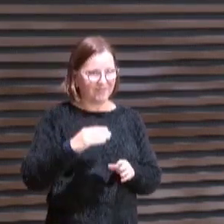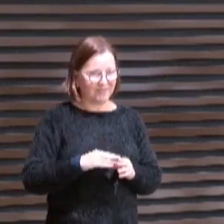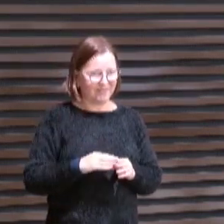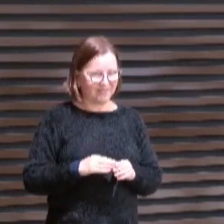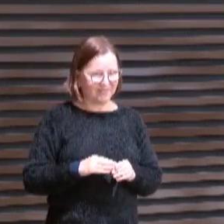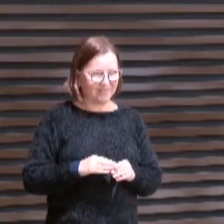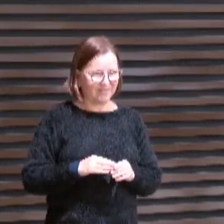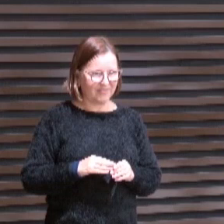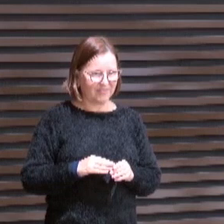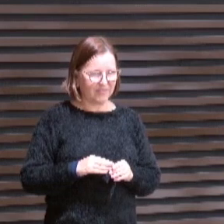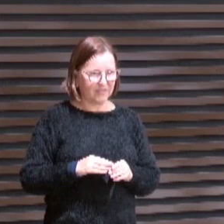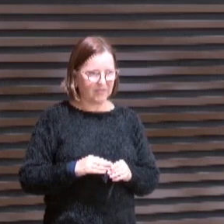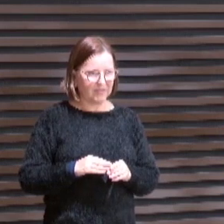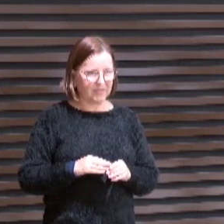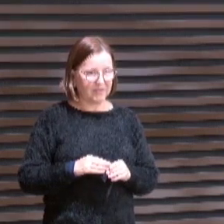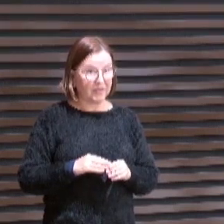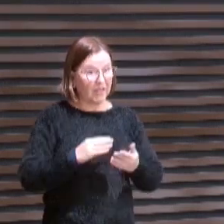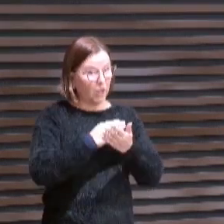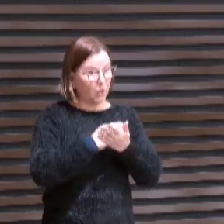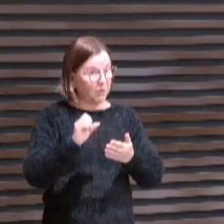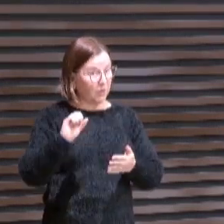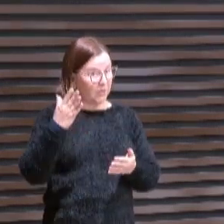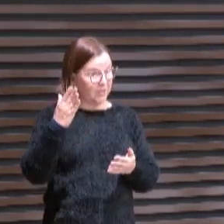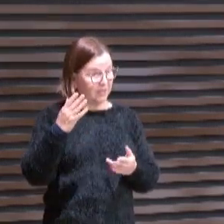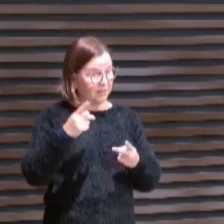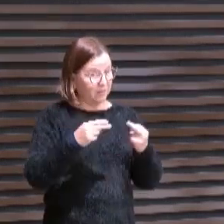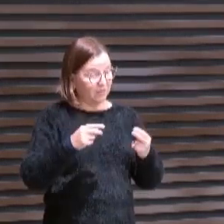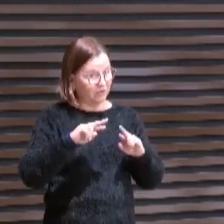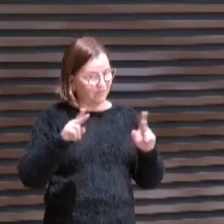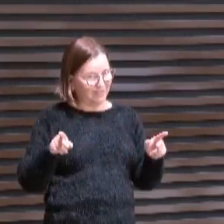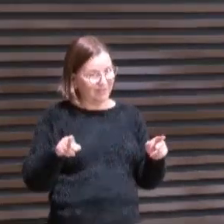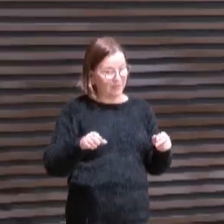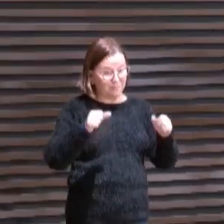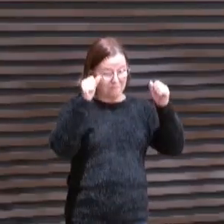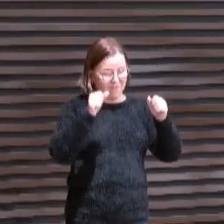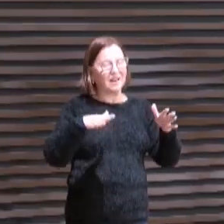Algo fora de série começa a acontecer ali. O